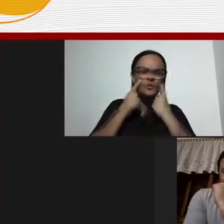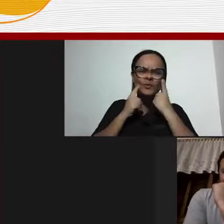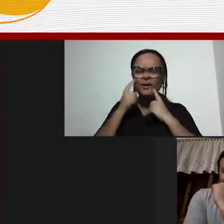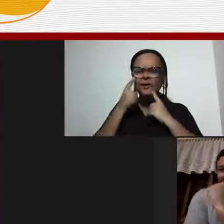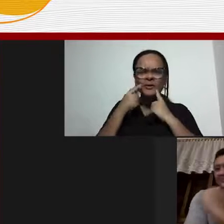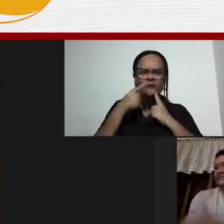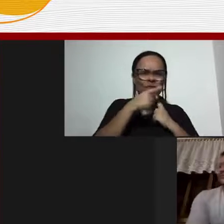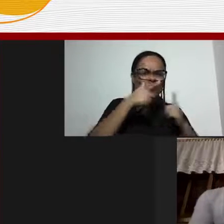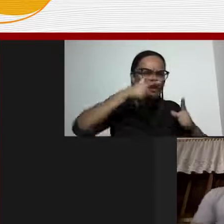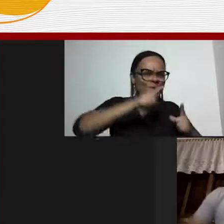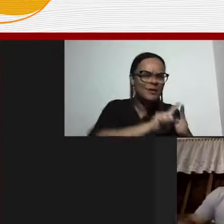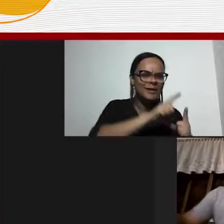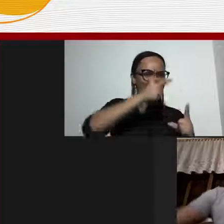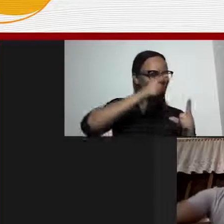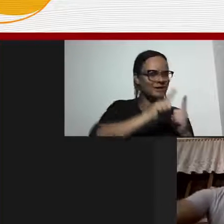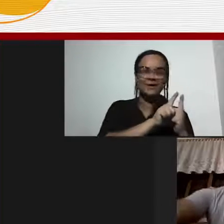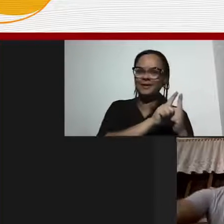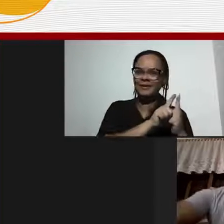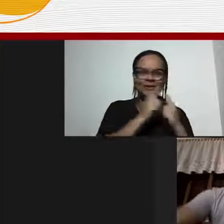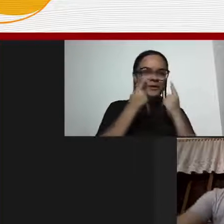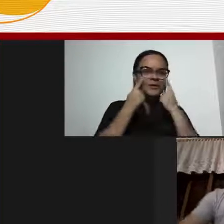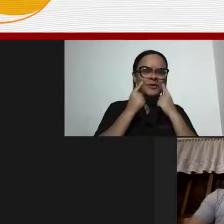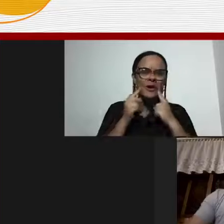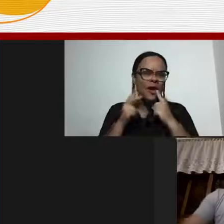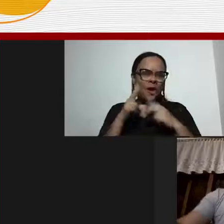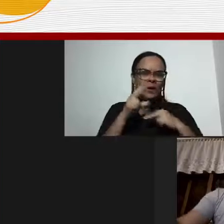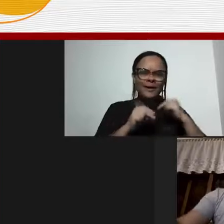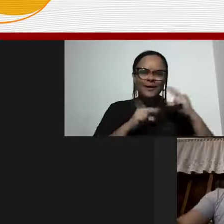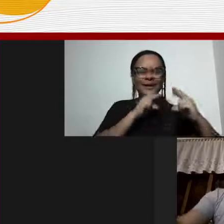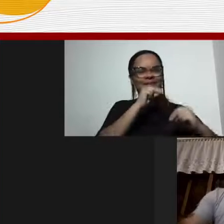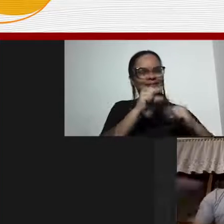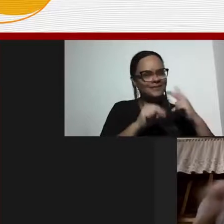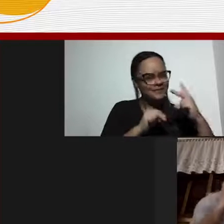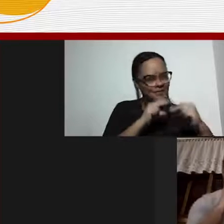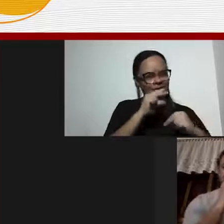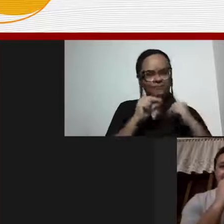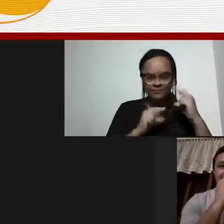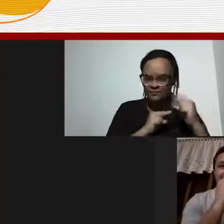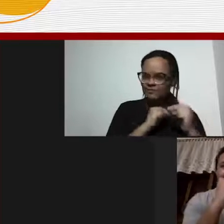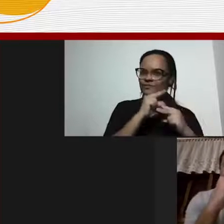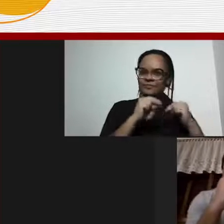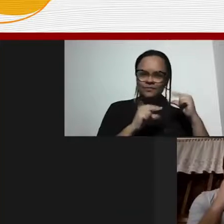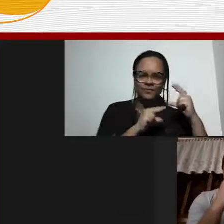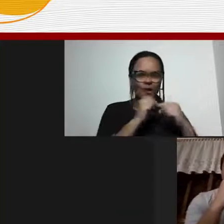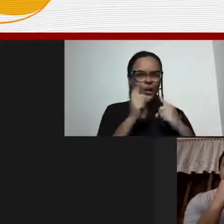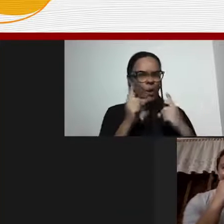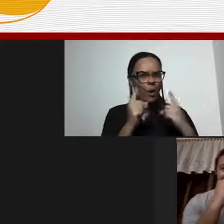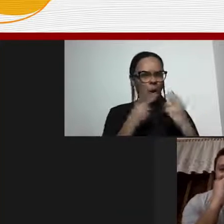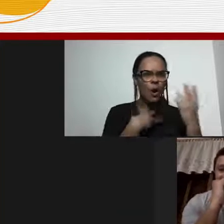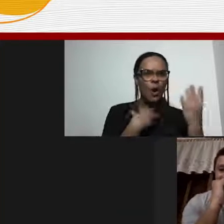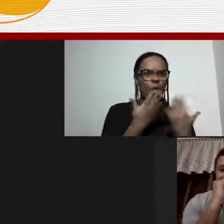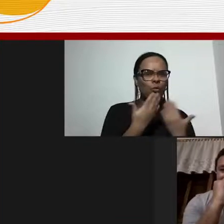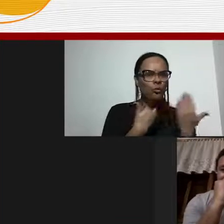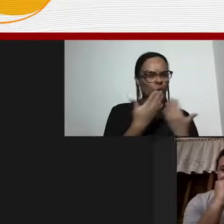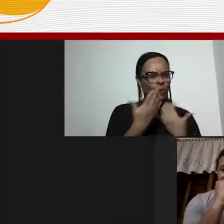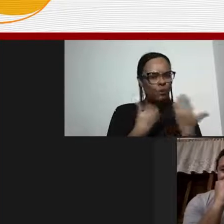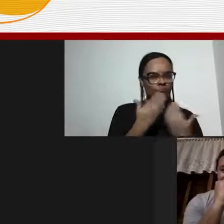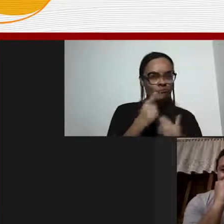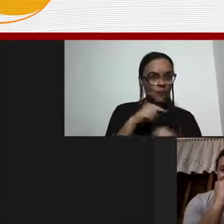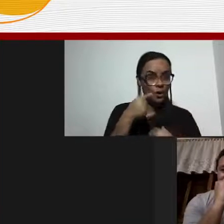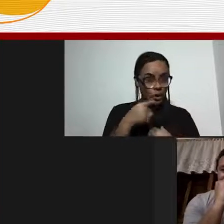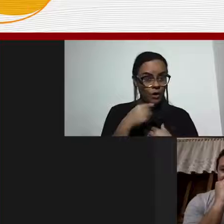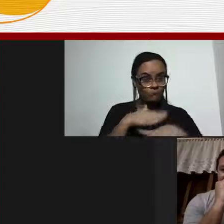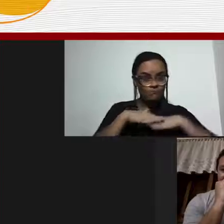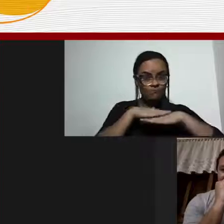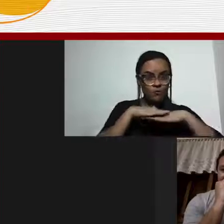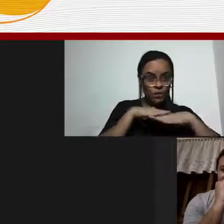você conseguiu. E eu ali comecei a conversar com ele, comecei a dialogar com ele, e depois conversei com